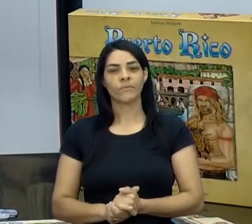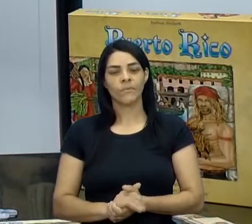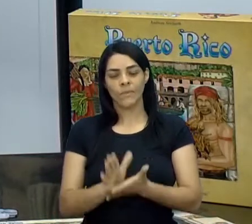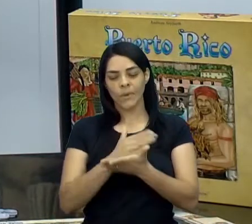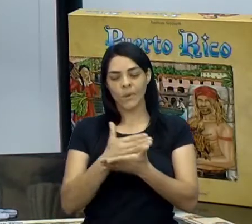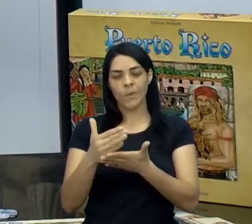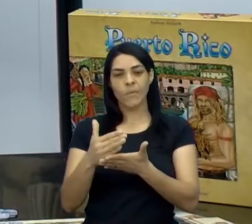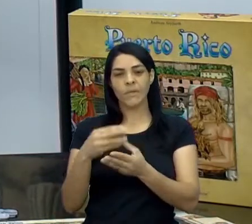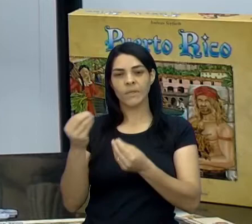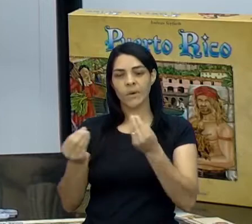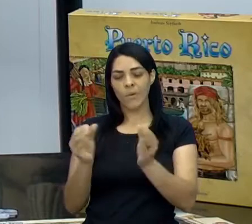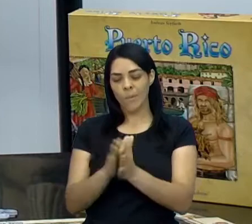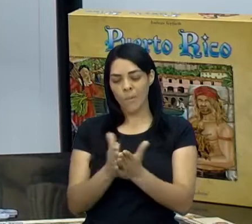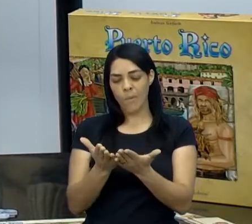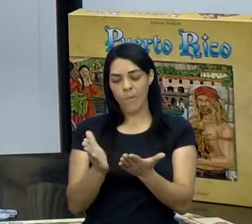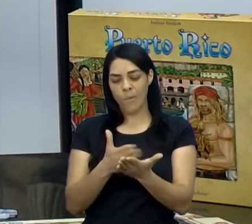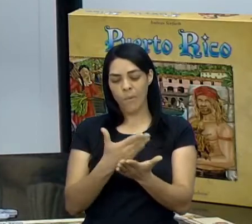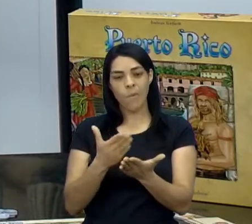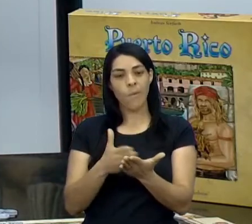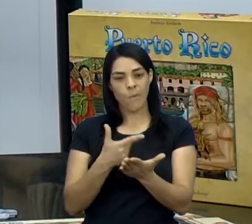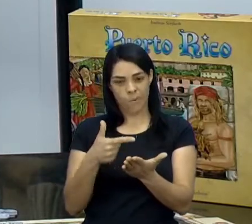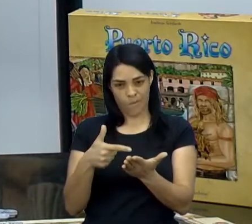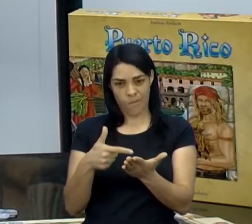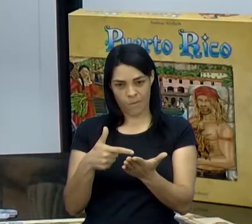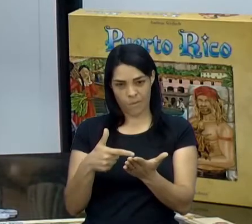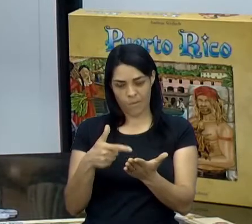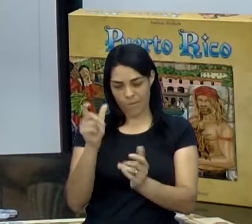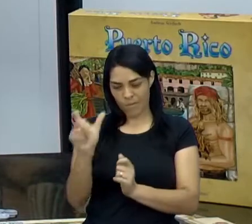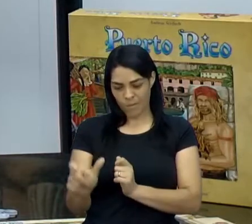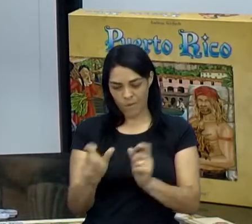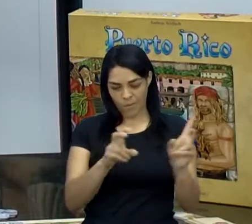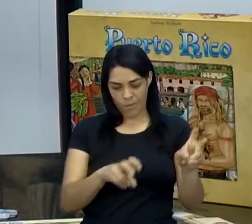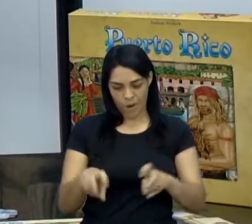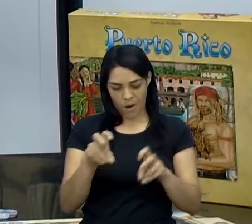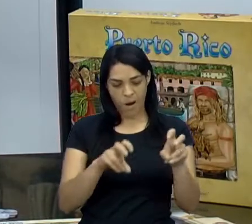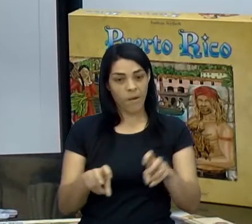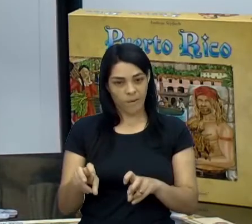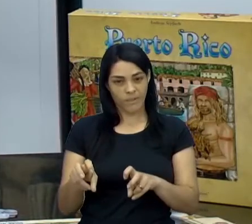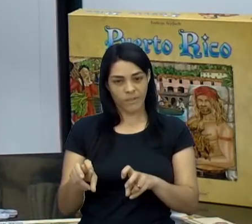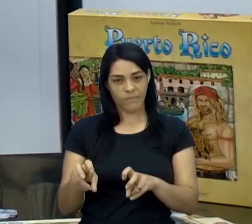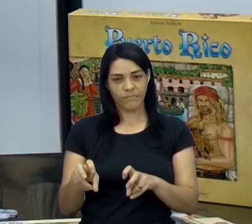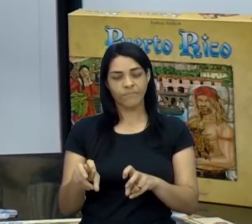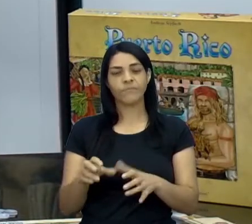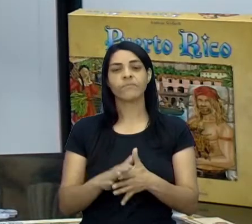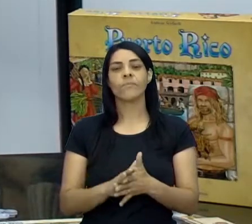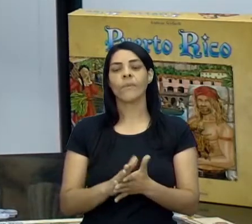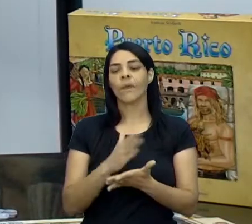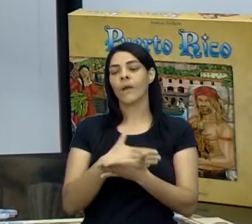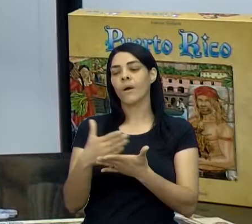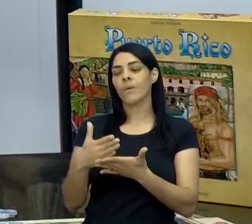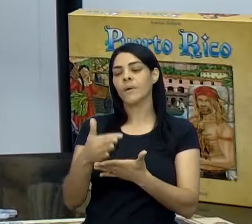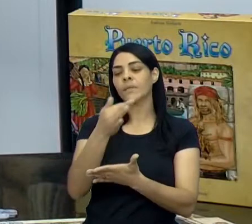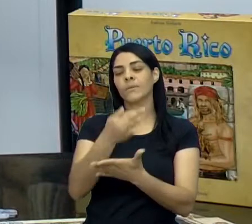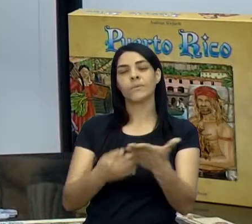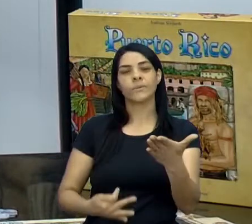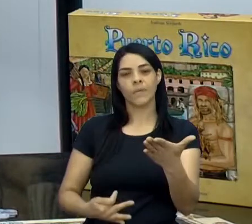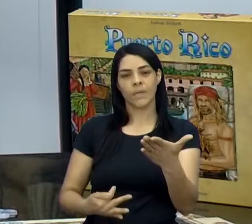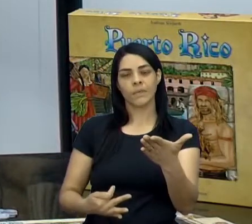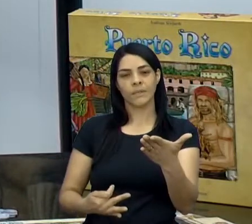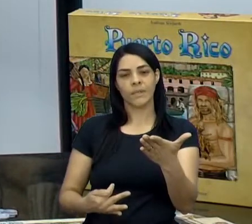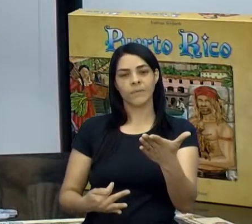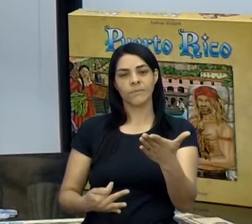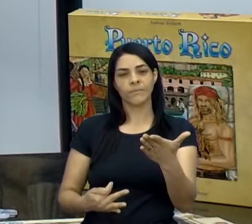então, como que é o manual do Agrícola? Porque o objetivo é analisar o manual e não o jogo em si. Então ele começa com um texto aqui